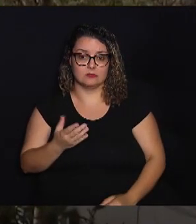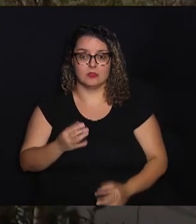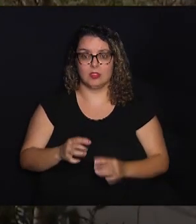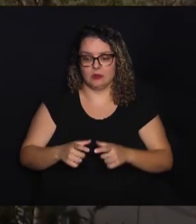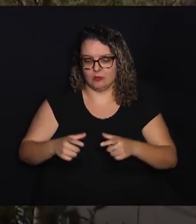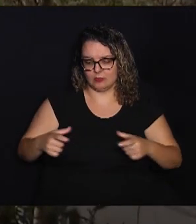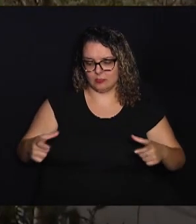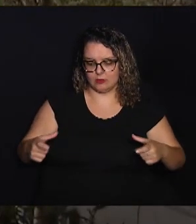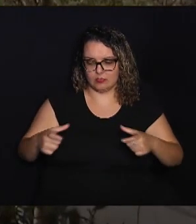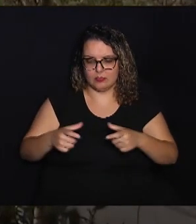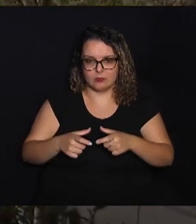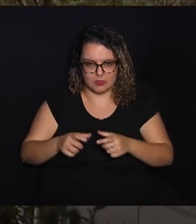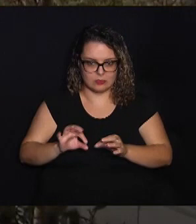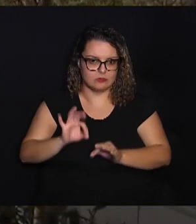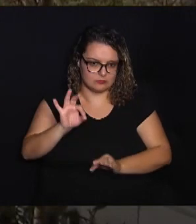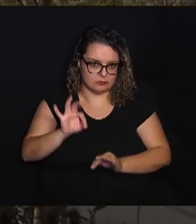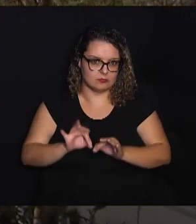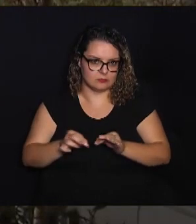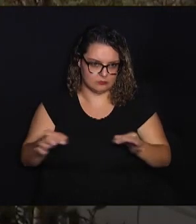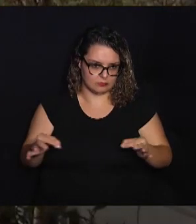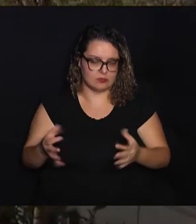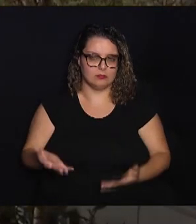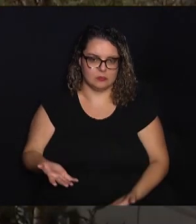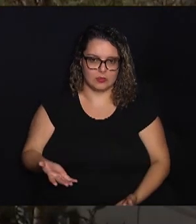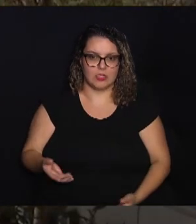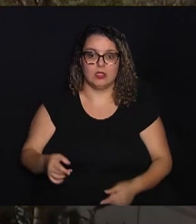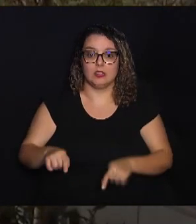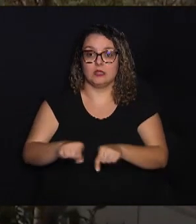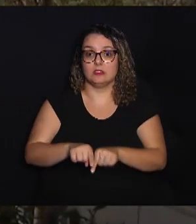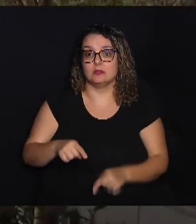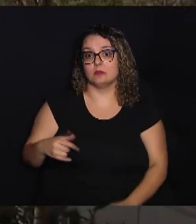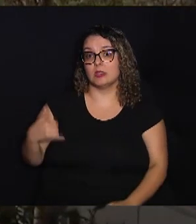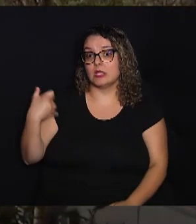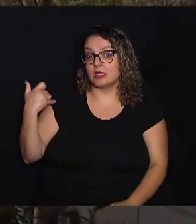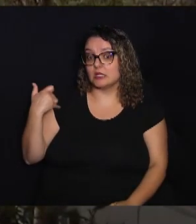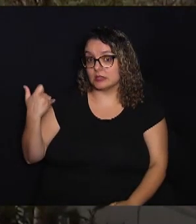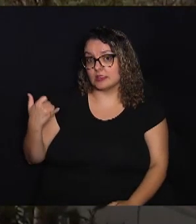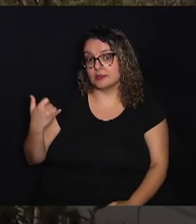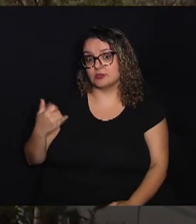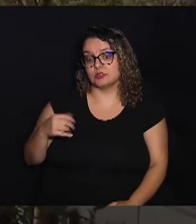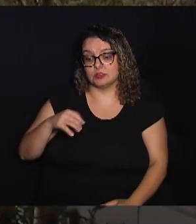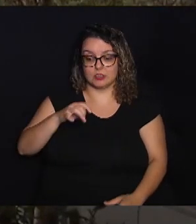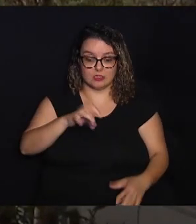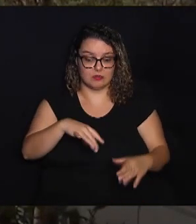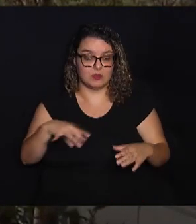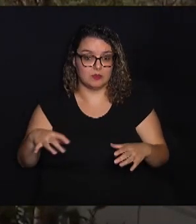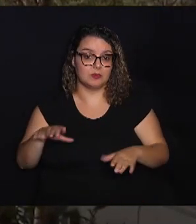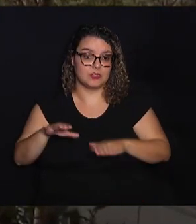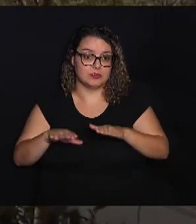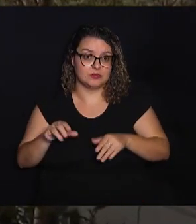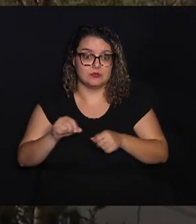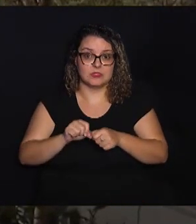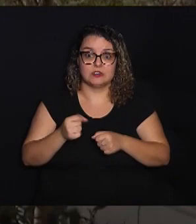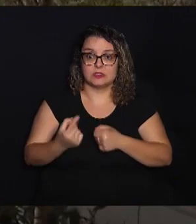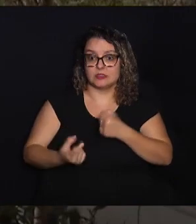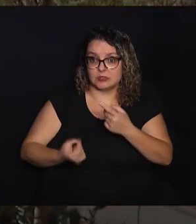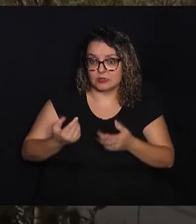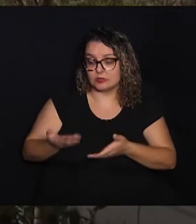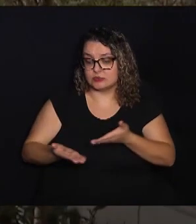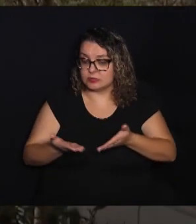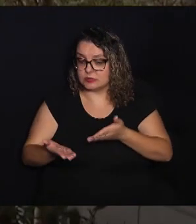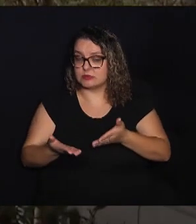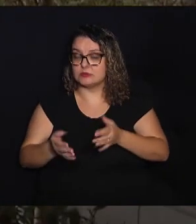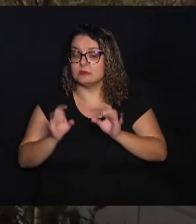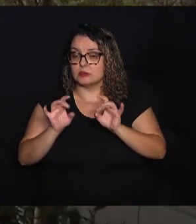vaso e o tamanho da idade da planta, né? Muitas vezes, às vezes a gente faz algum trabalho